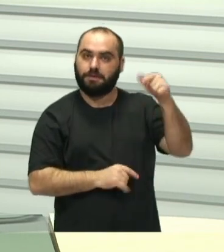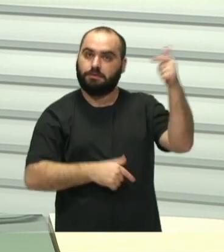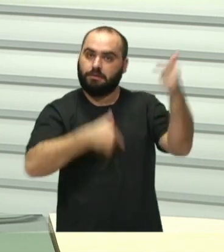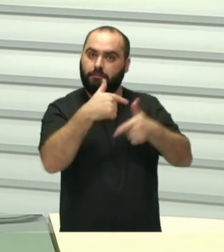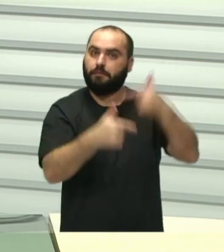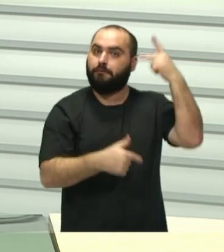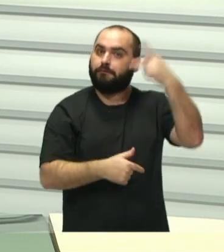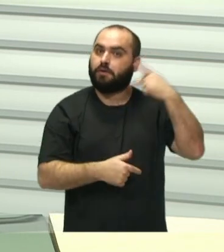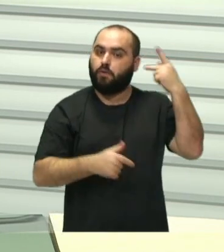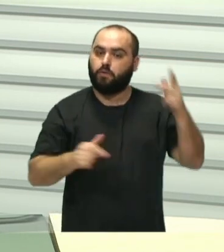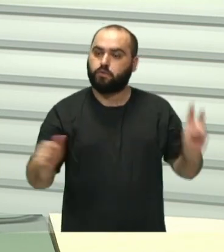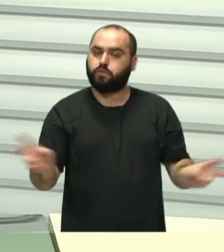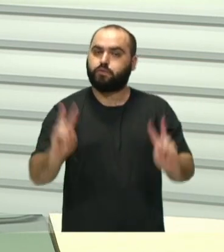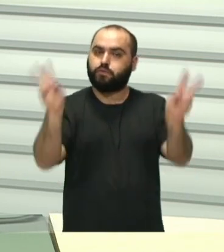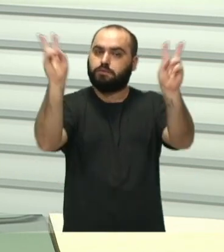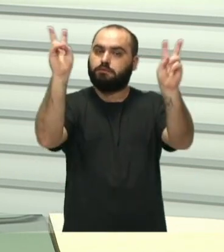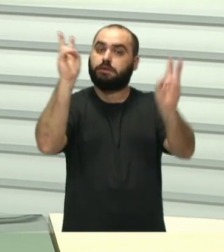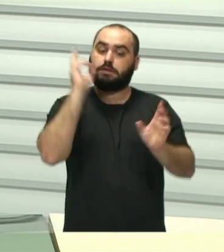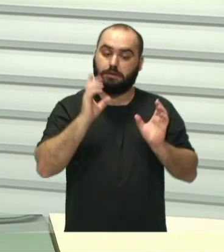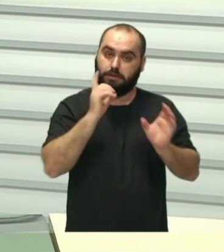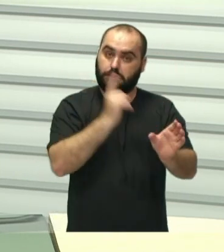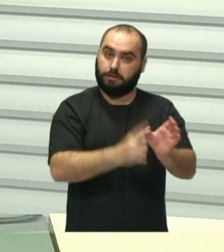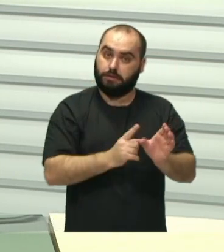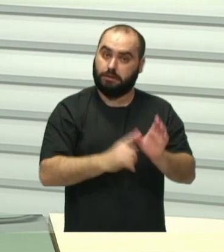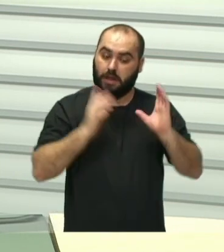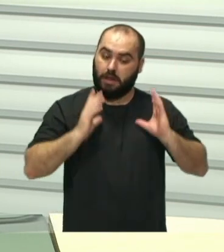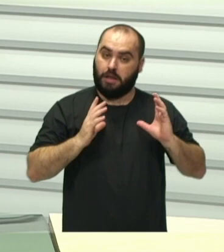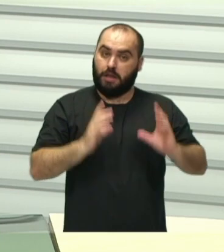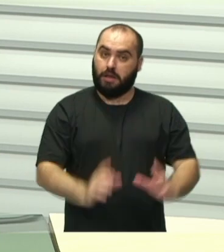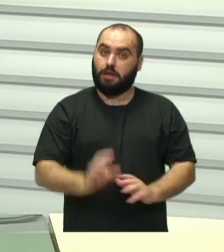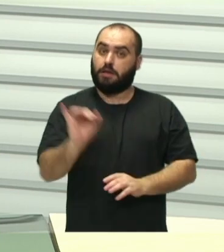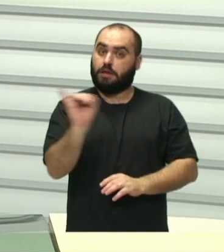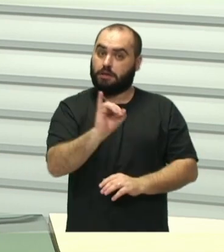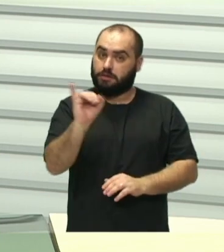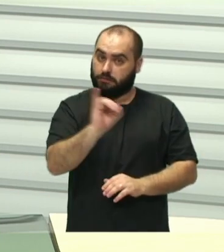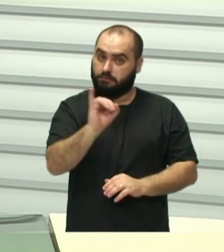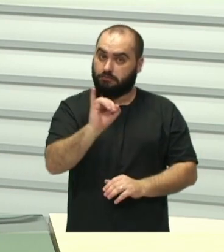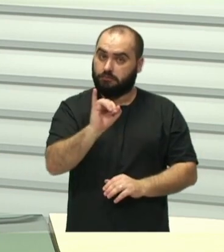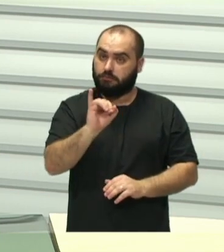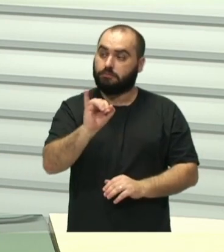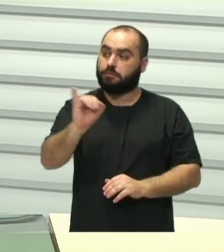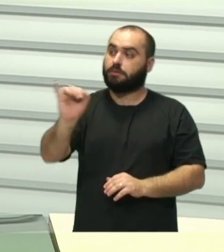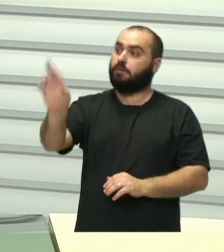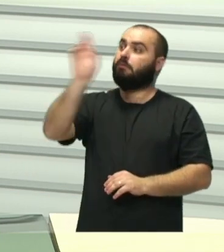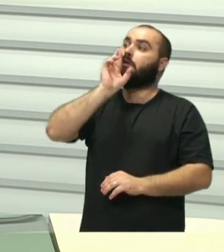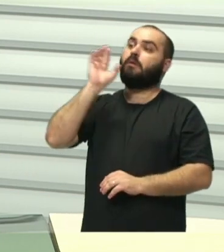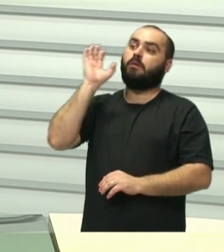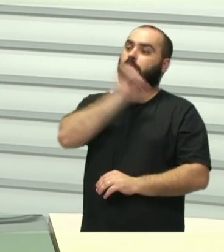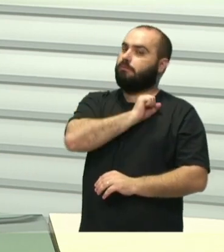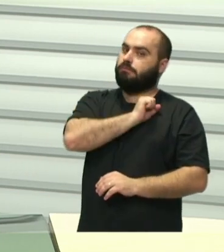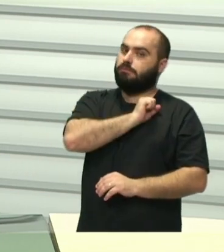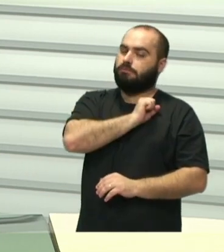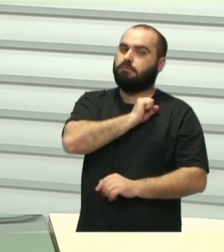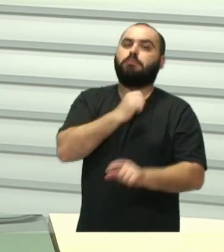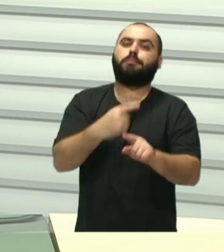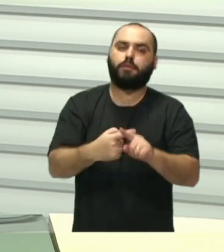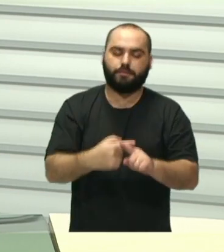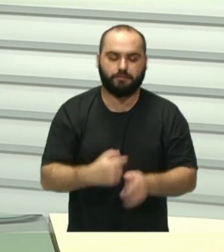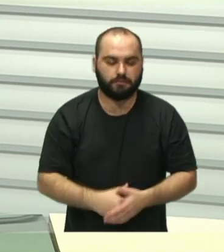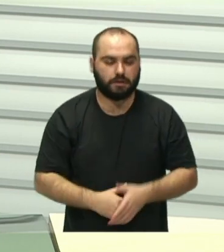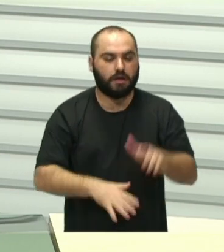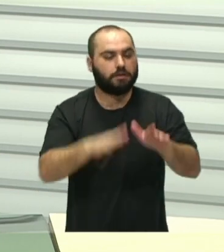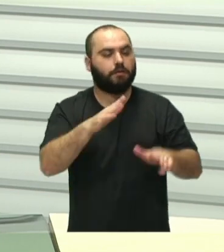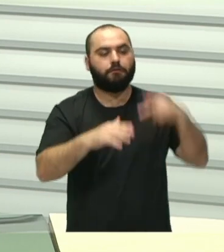Vereador e dando ao cidadão Itajaí é esse retorno é porque às vezes o próprio muito que o vereador produz é a demanda com o cidadão